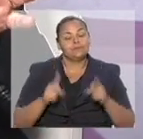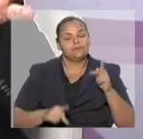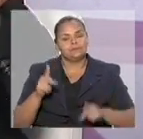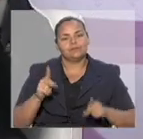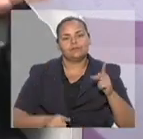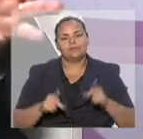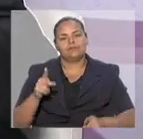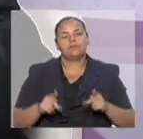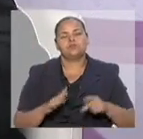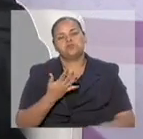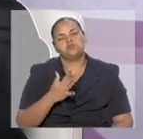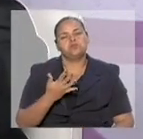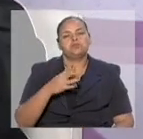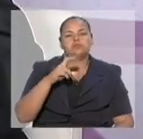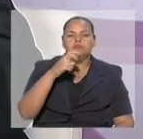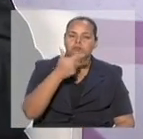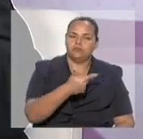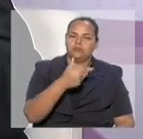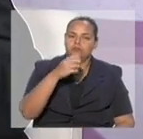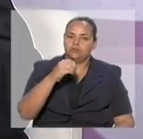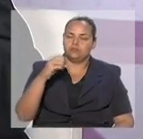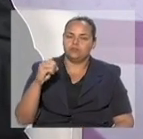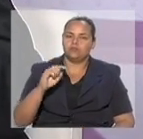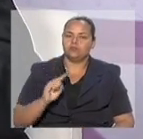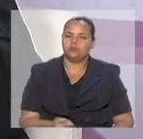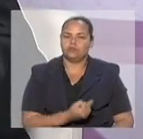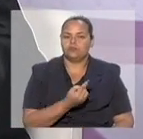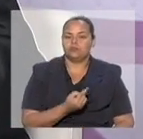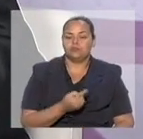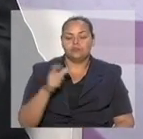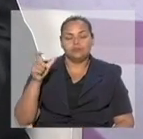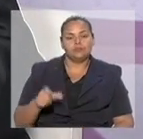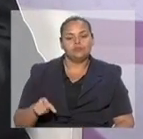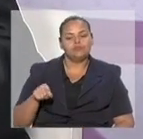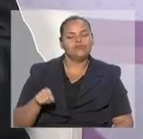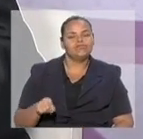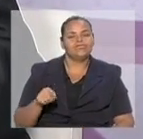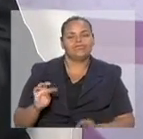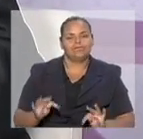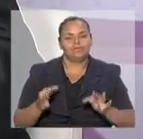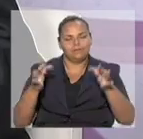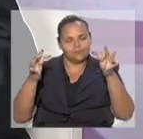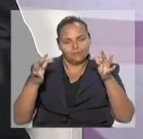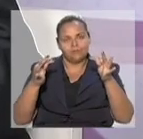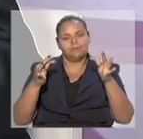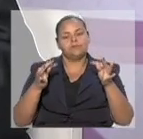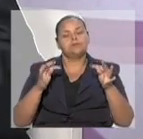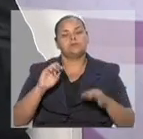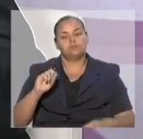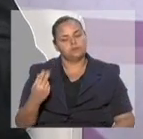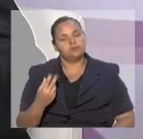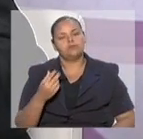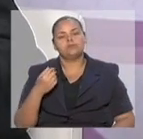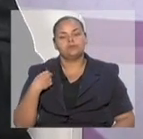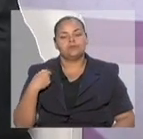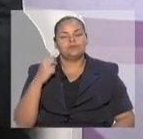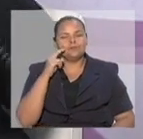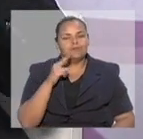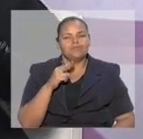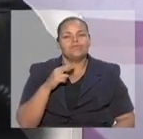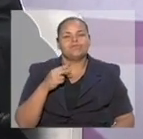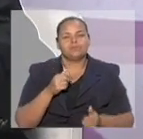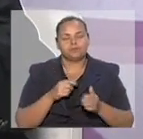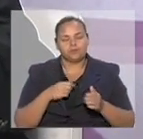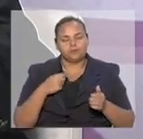uma população de algo em torno de 200 mil pacientes em diagnóstico, em tratamento ou em acompanhamento de